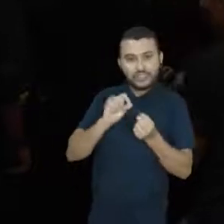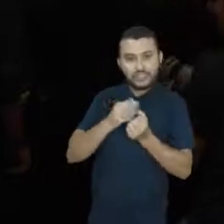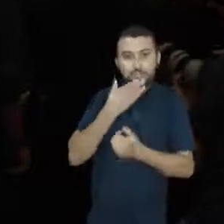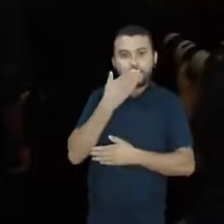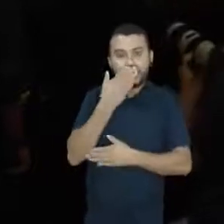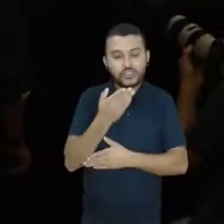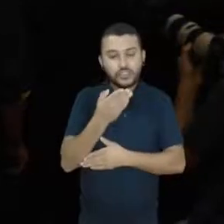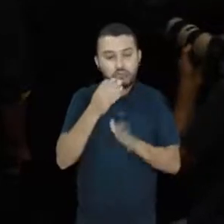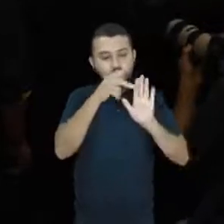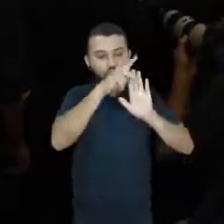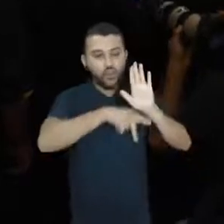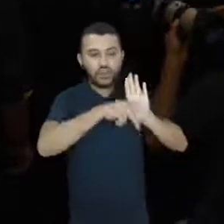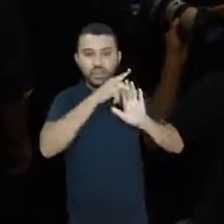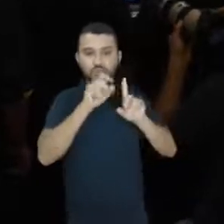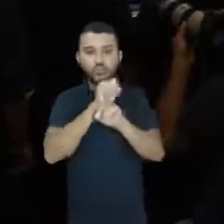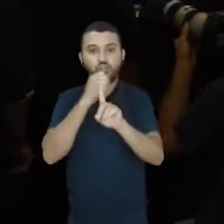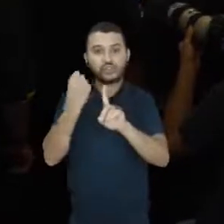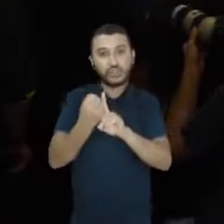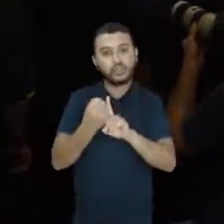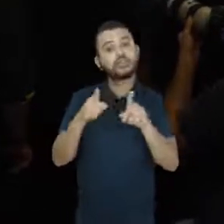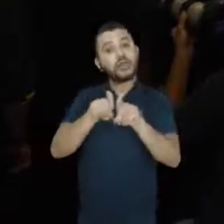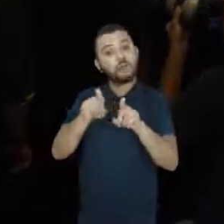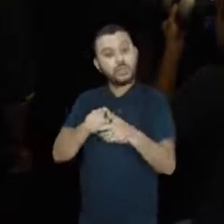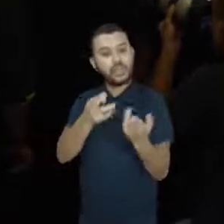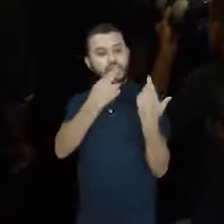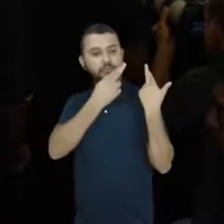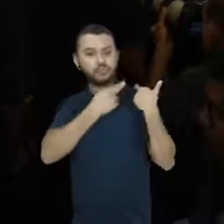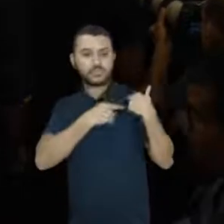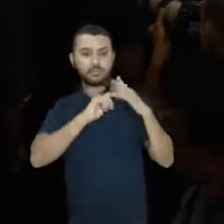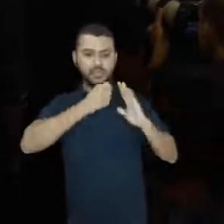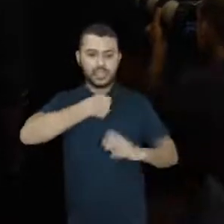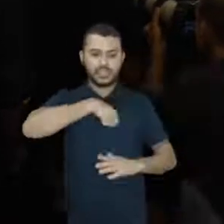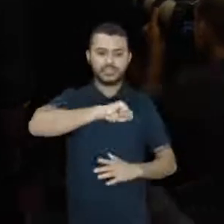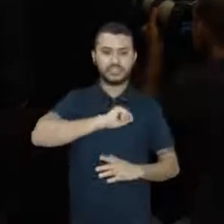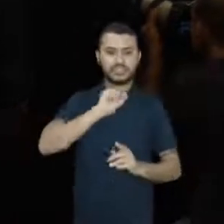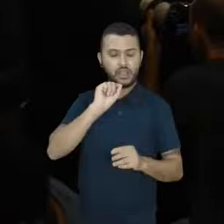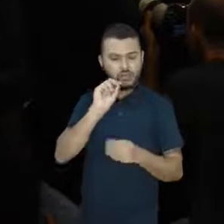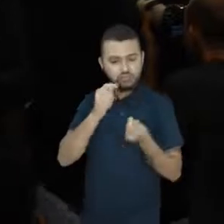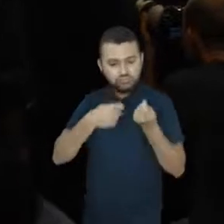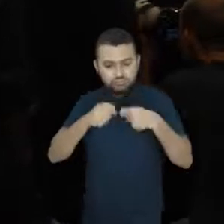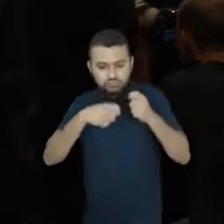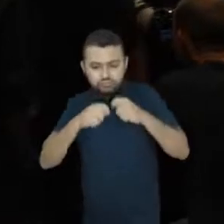com responsabilidade fiscal. Eu queria saber se a senhora chegou a sugerir para o ex-presidente